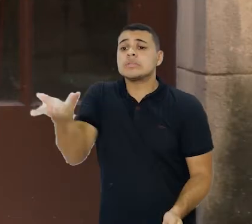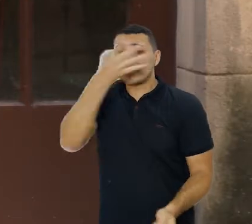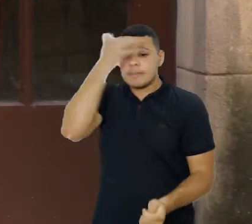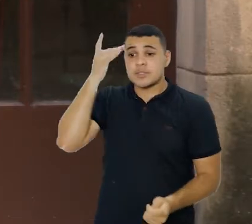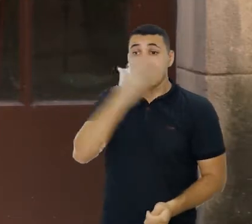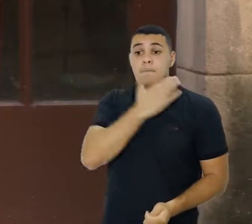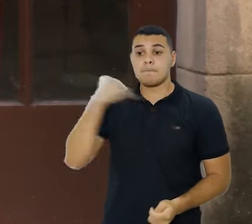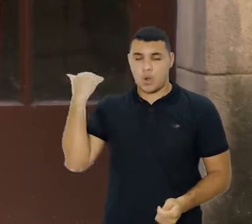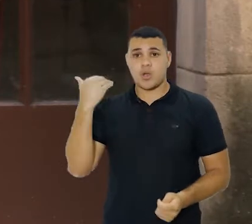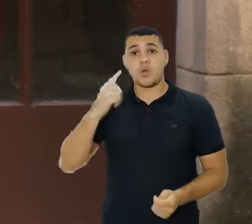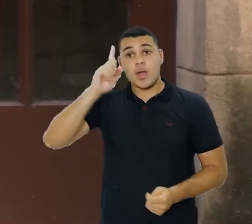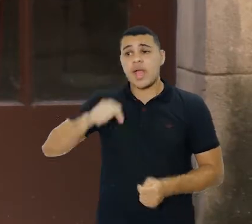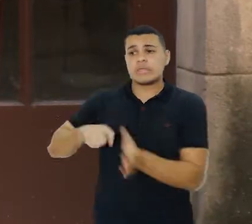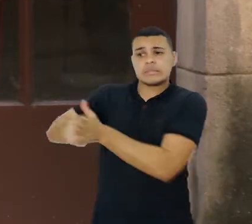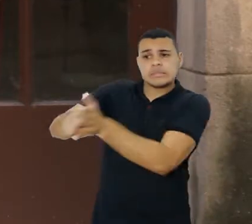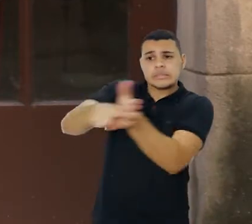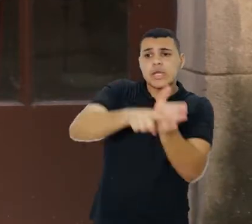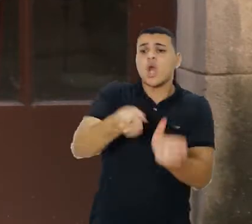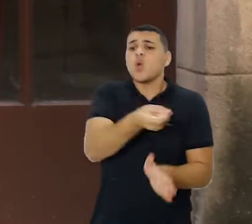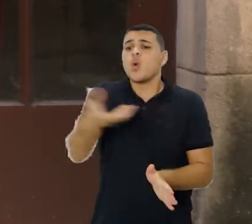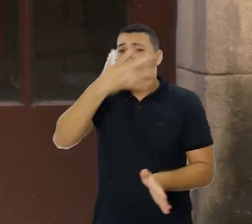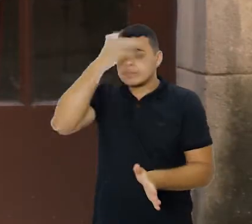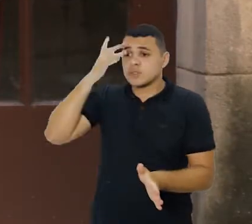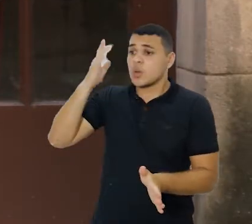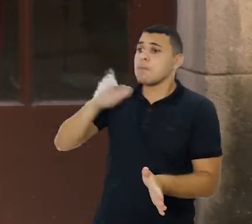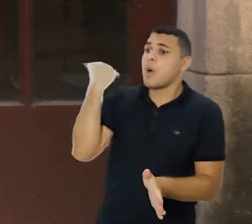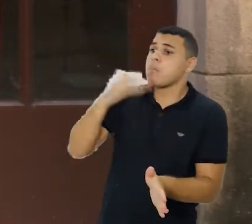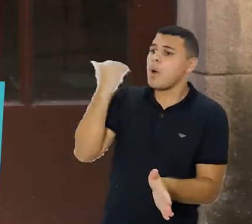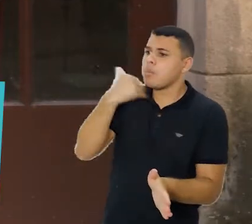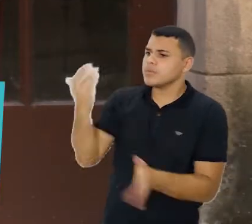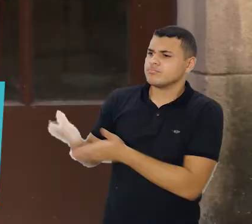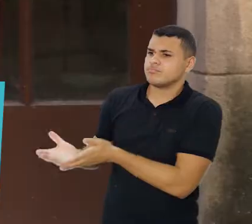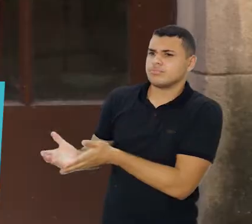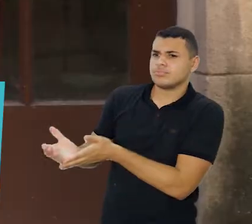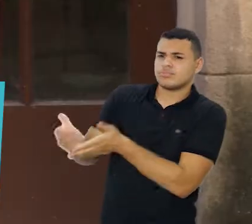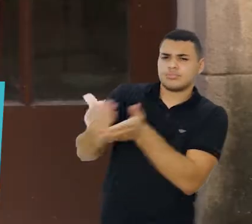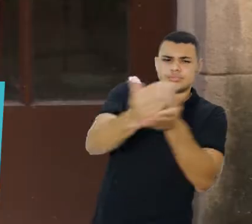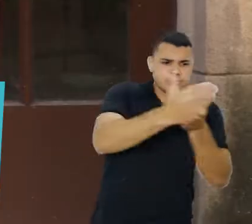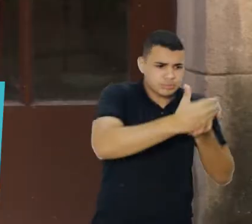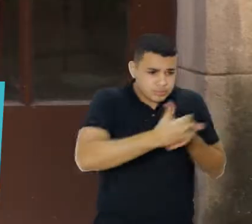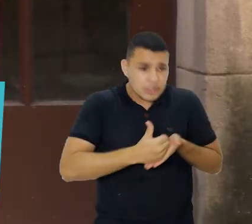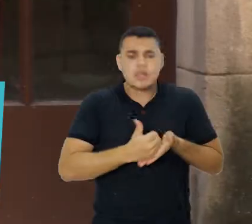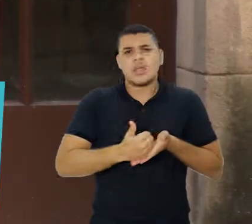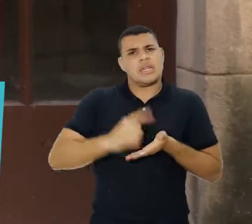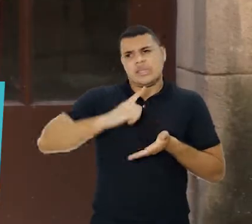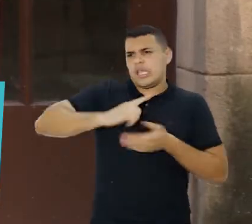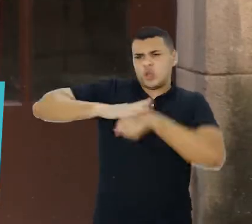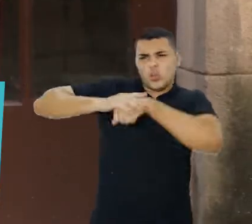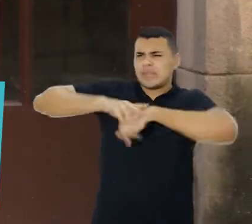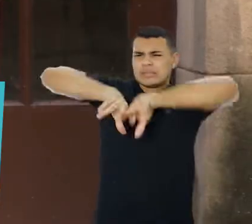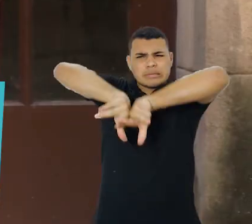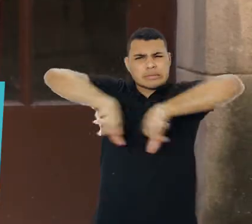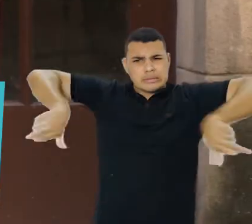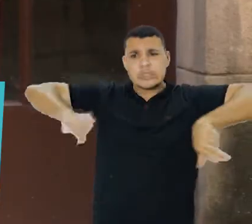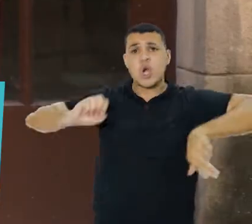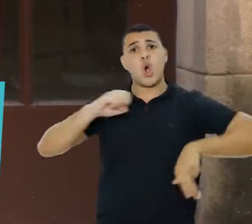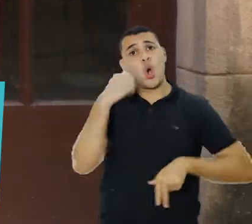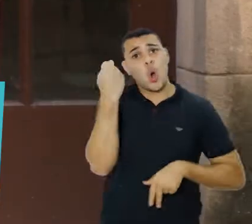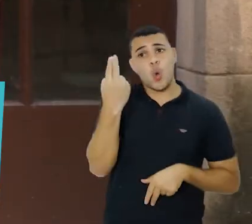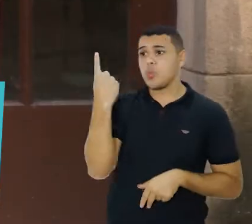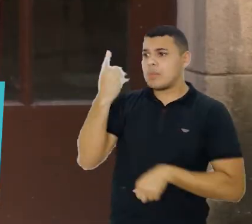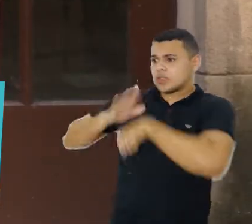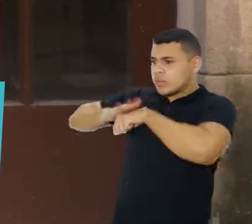população? Né? Quantificando o número de óbitos, seja o número de óbitos por todas as causas, né, ou por